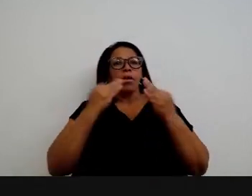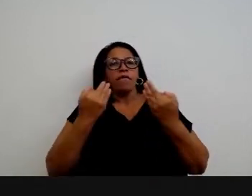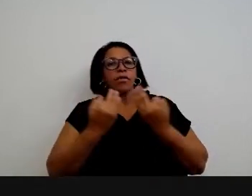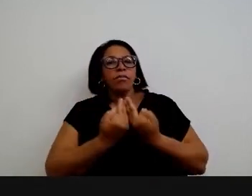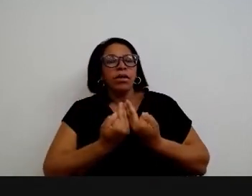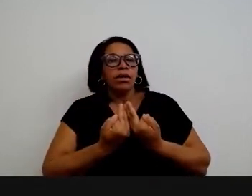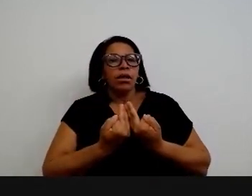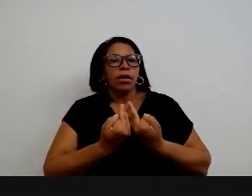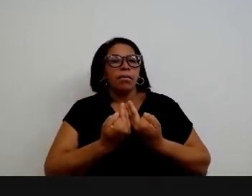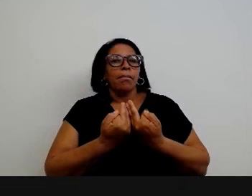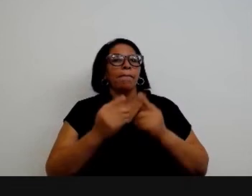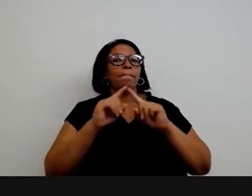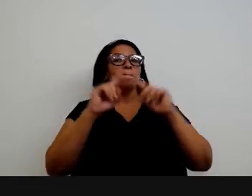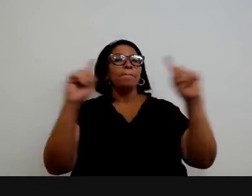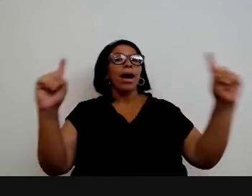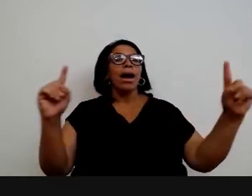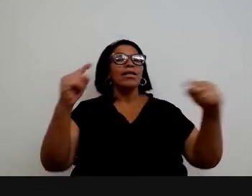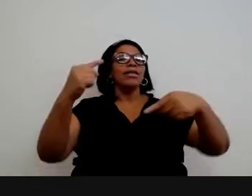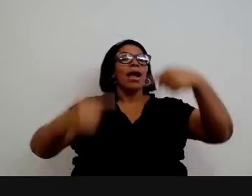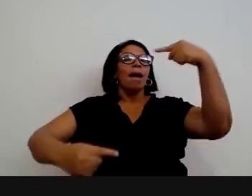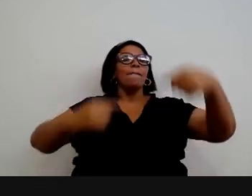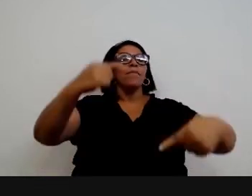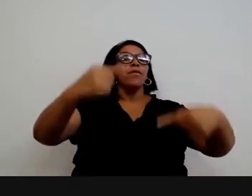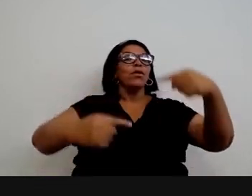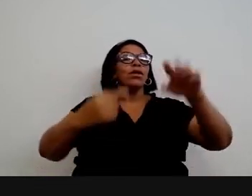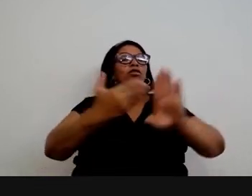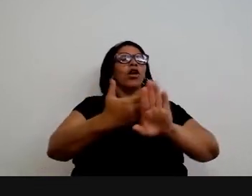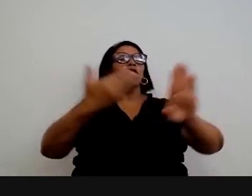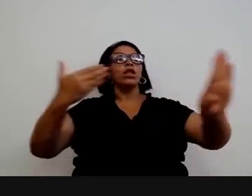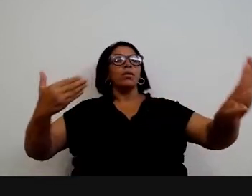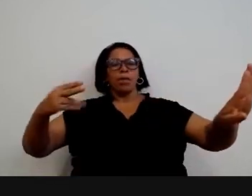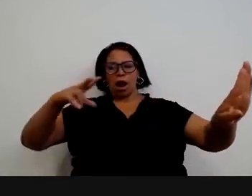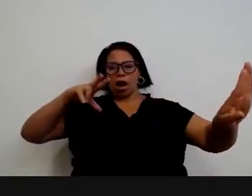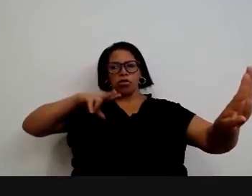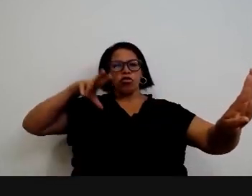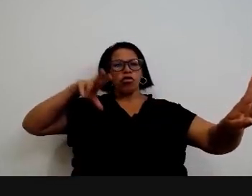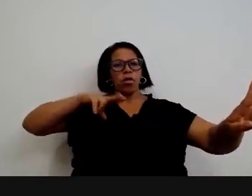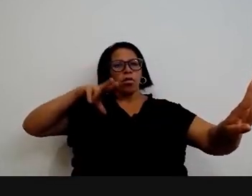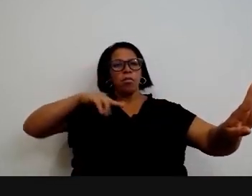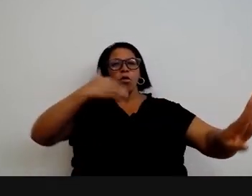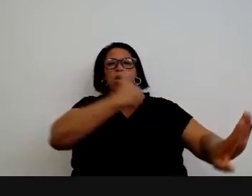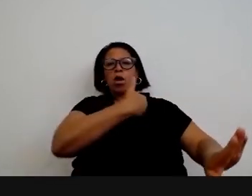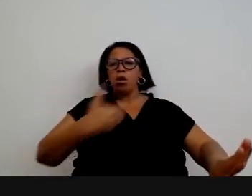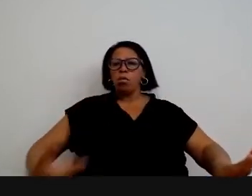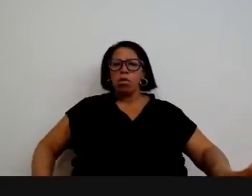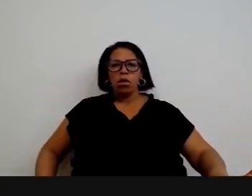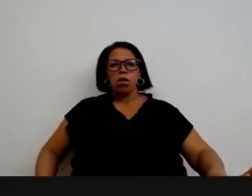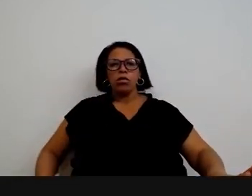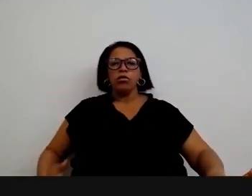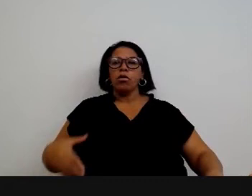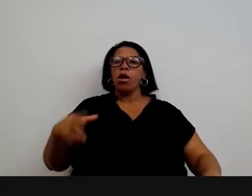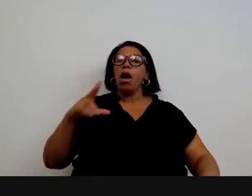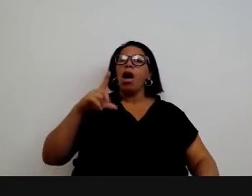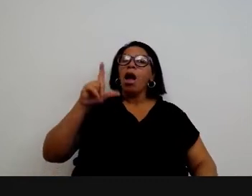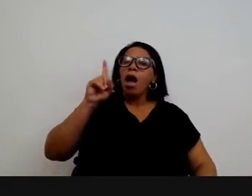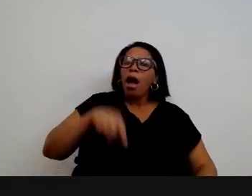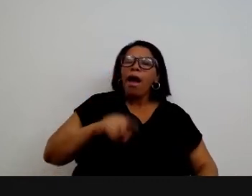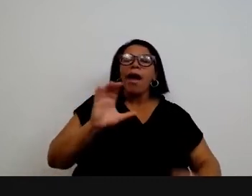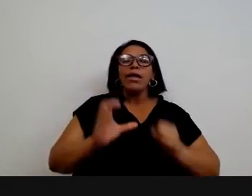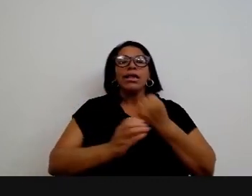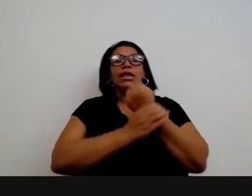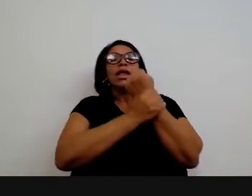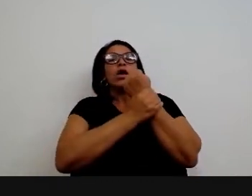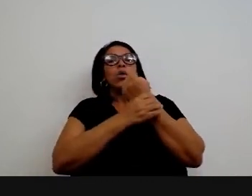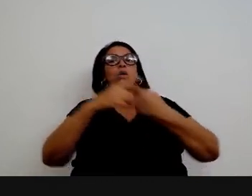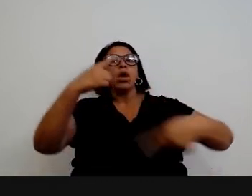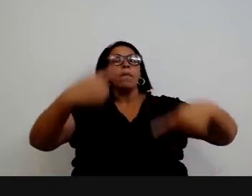família. Mas a política é a ruptura do íntimo para o coletivo. É por meio da política que eu faço isso de maneira